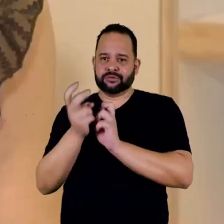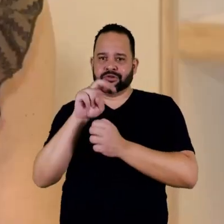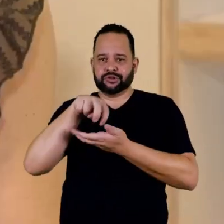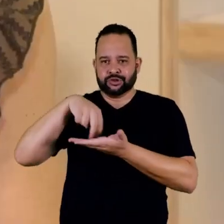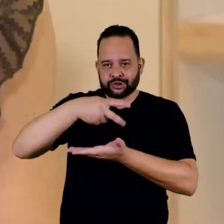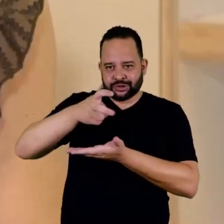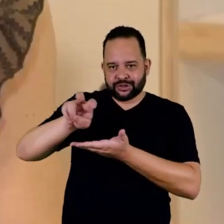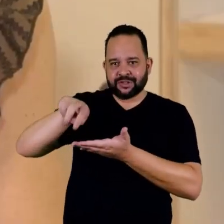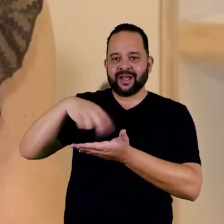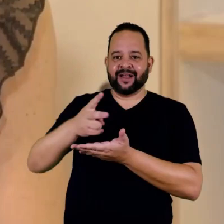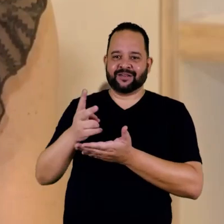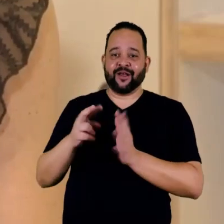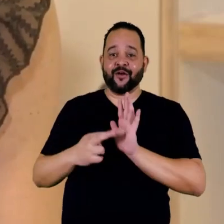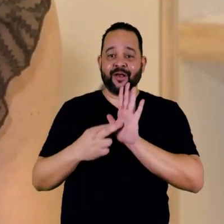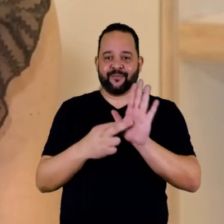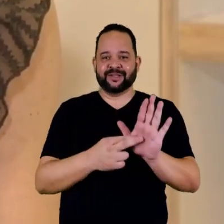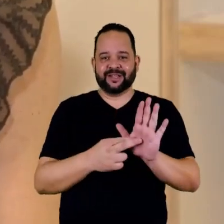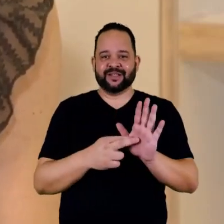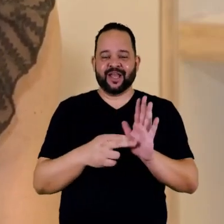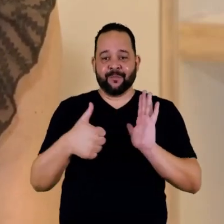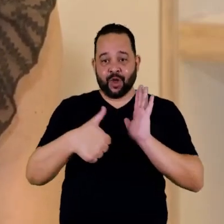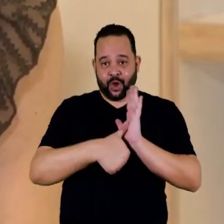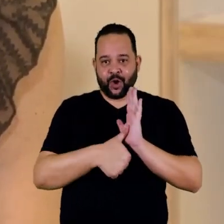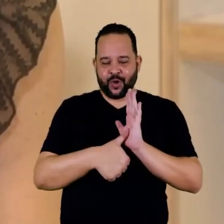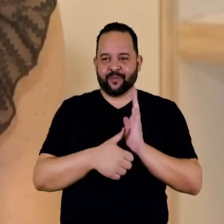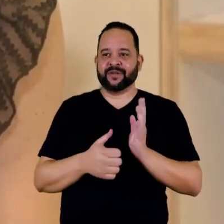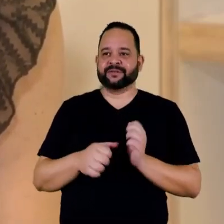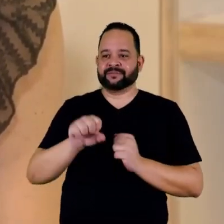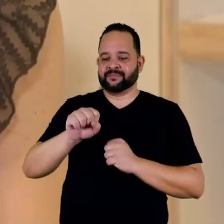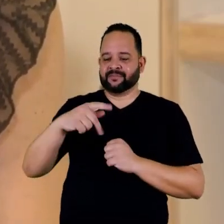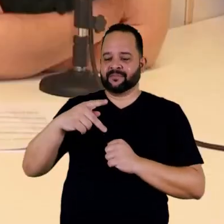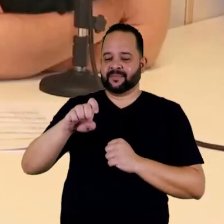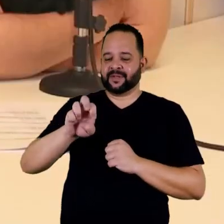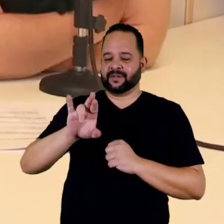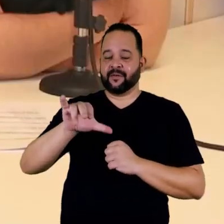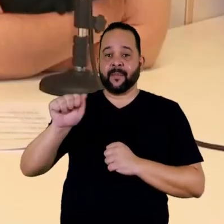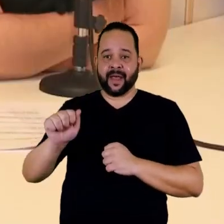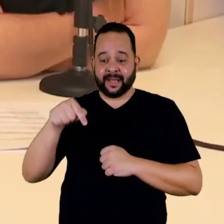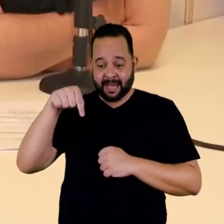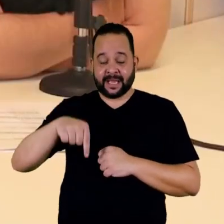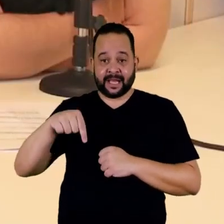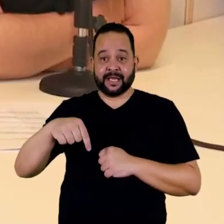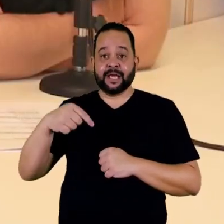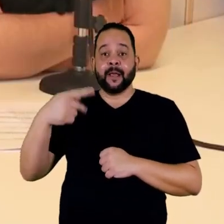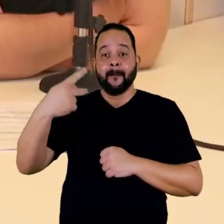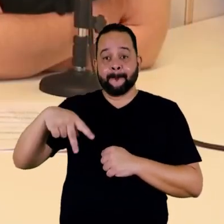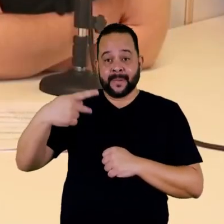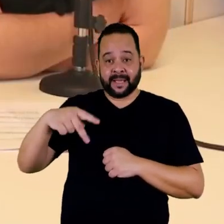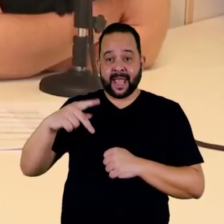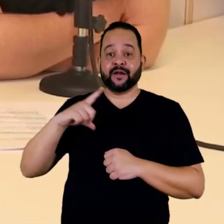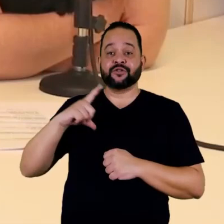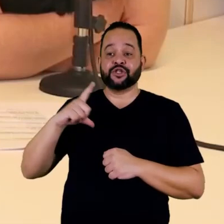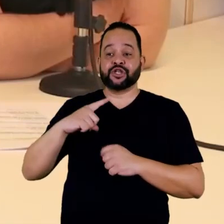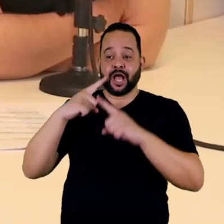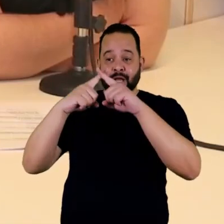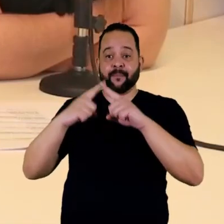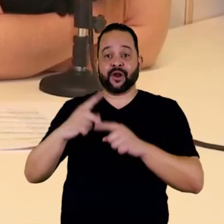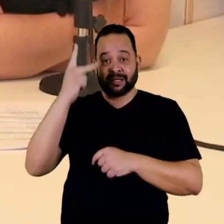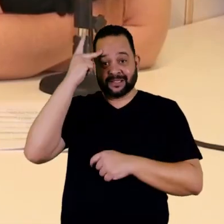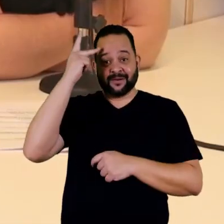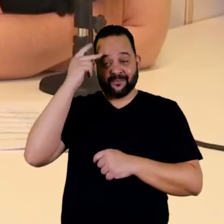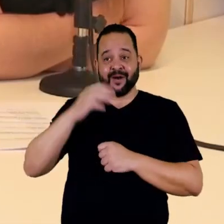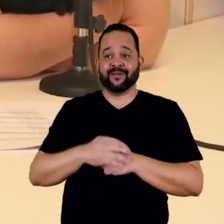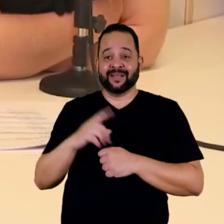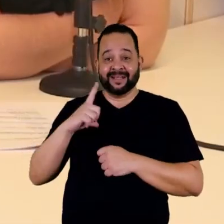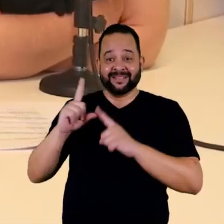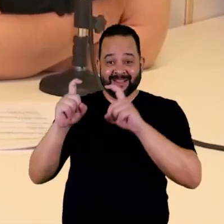tempo representei meu clube era do clube espa e aqui no Clube Pinheiros tinha um campeonato paulista e eu vim até